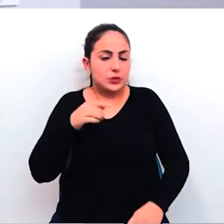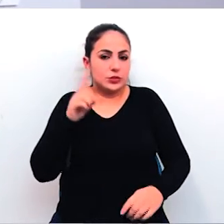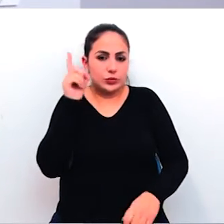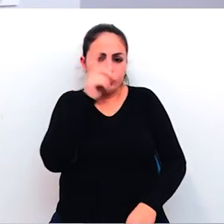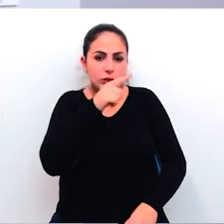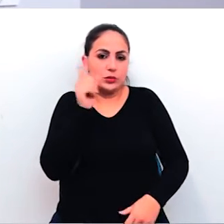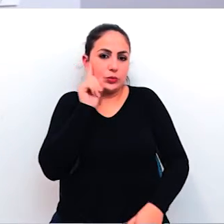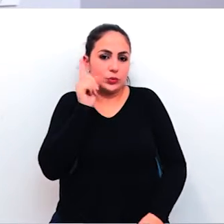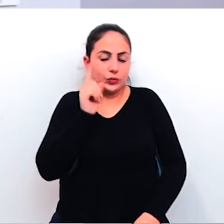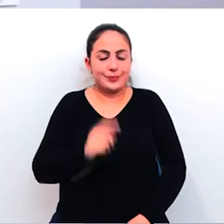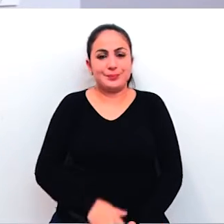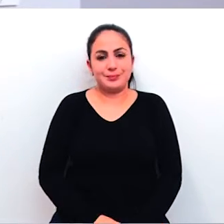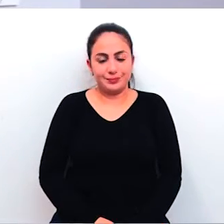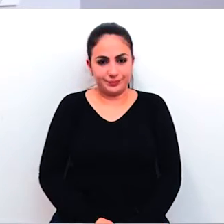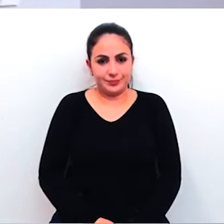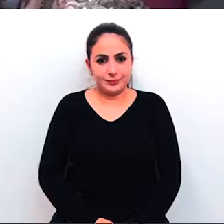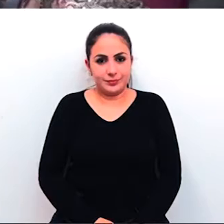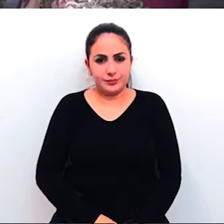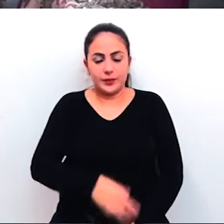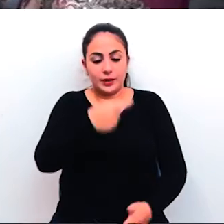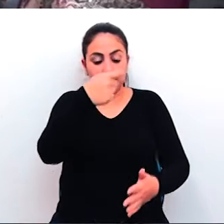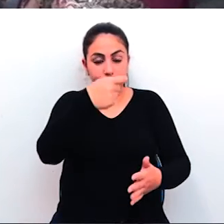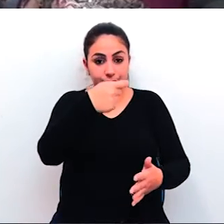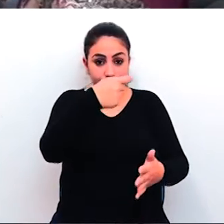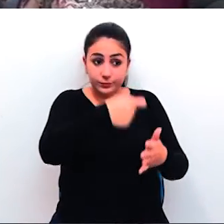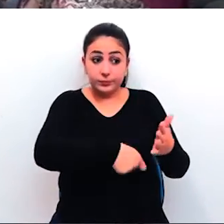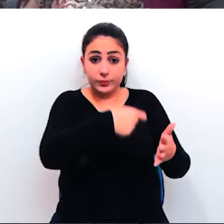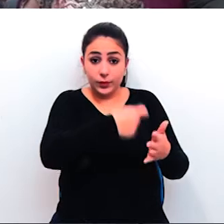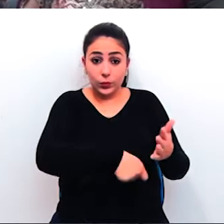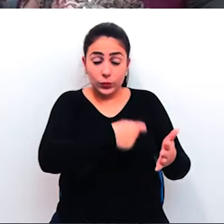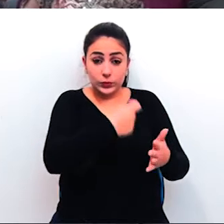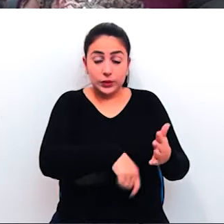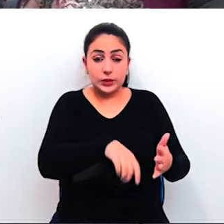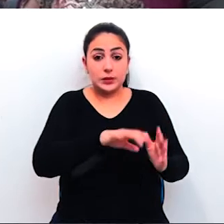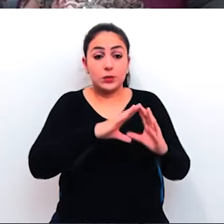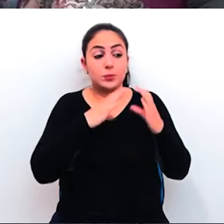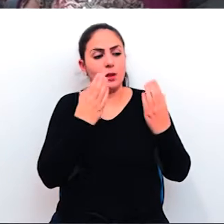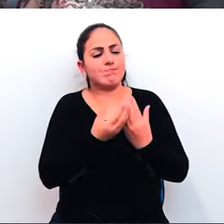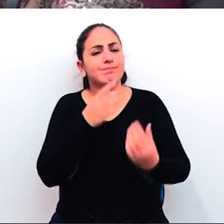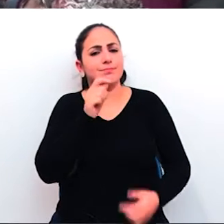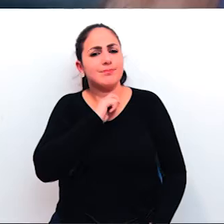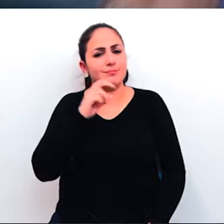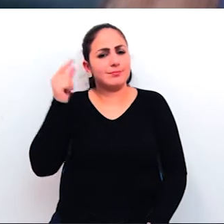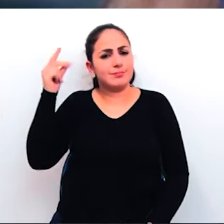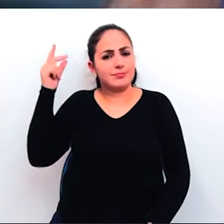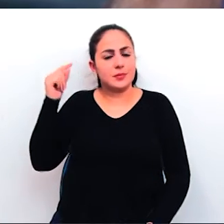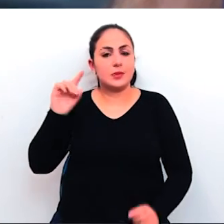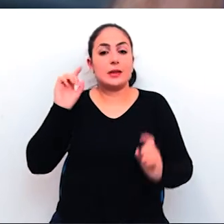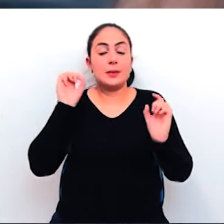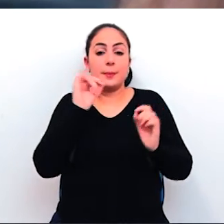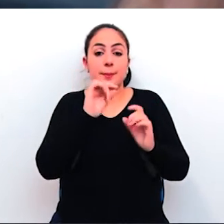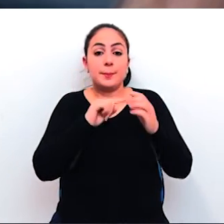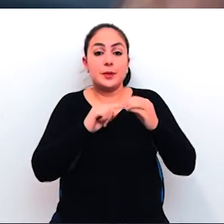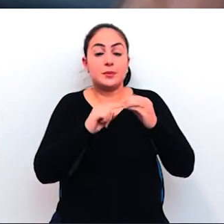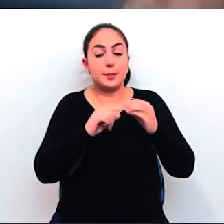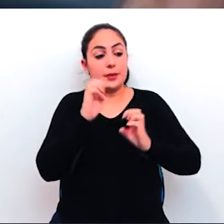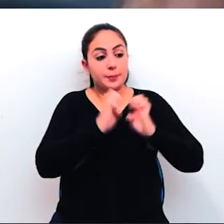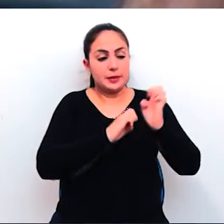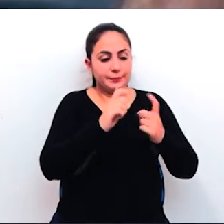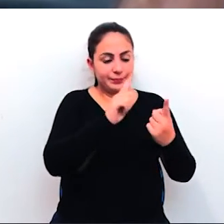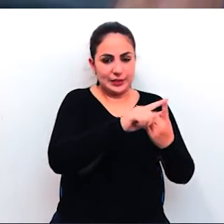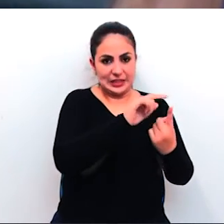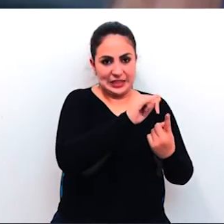essas dificuldades no seu dia a dia a reivindicação da comunidade é antiga especialmente do